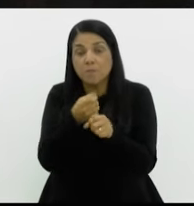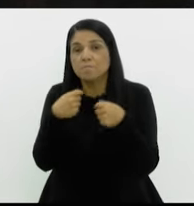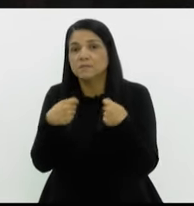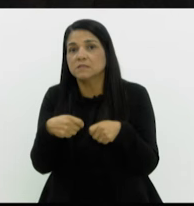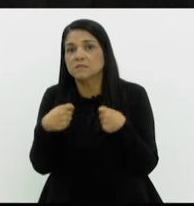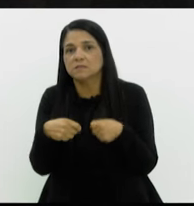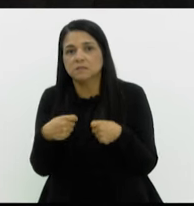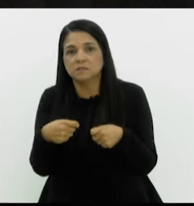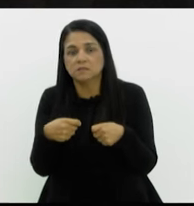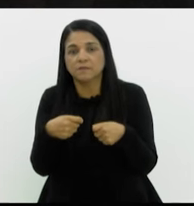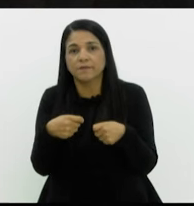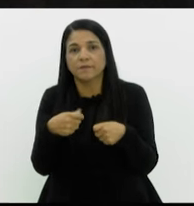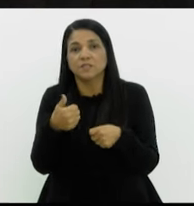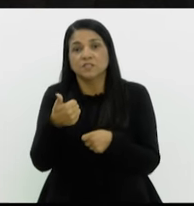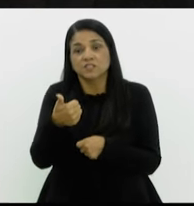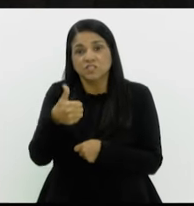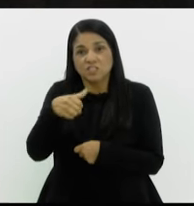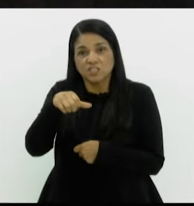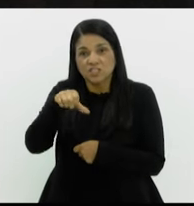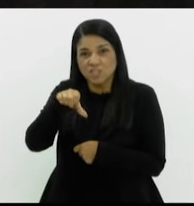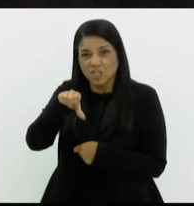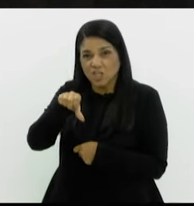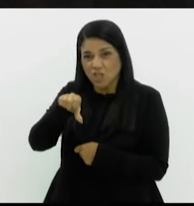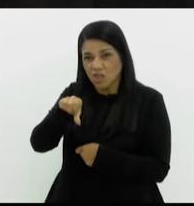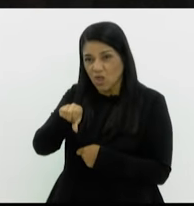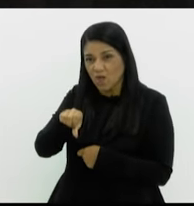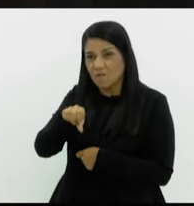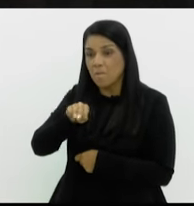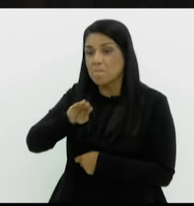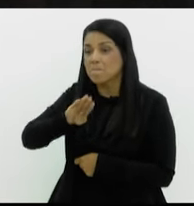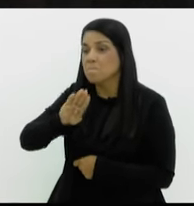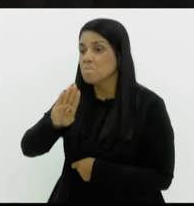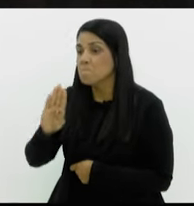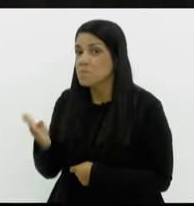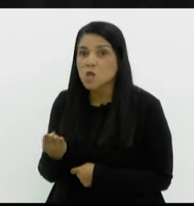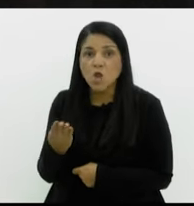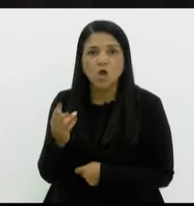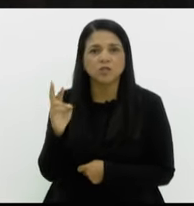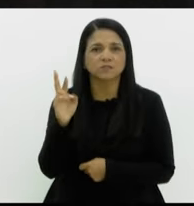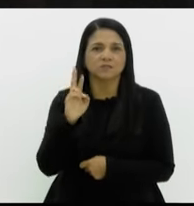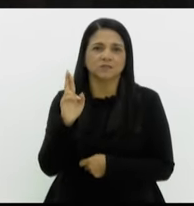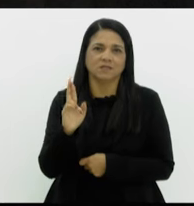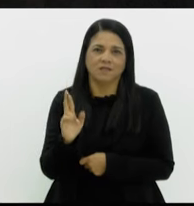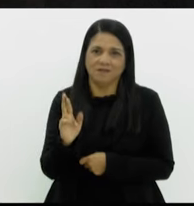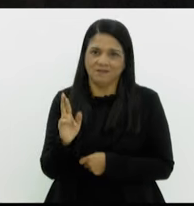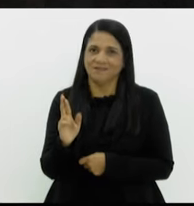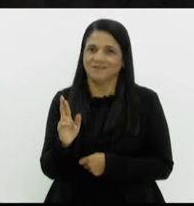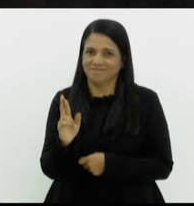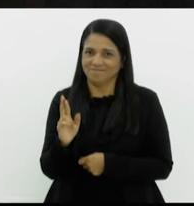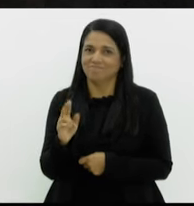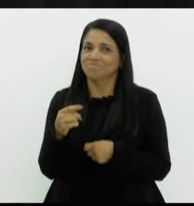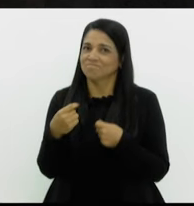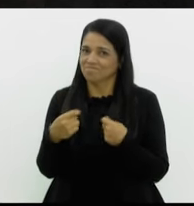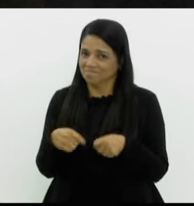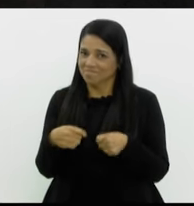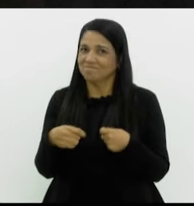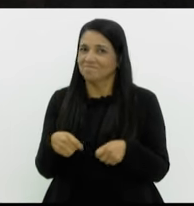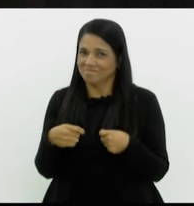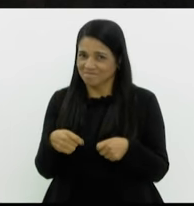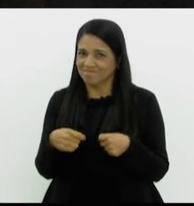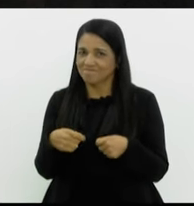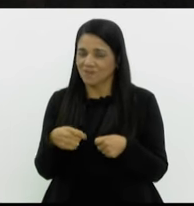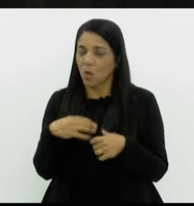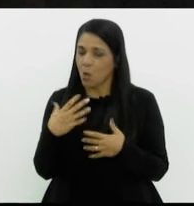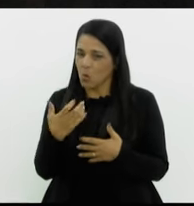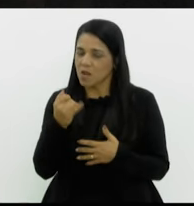necessidade de 19 bilhões de reais. Então, só queria dar essa informação